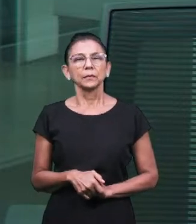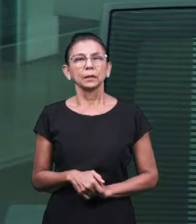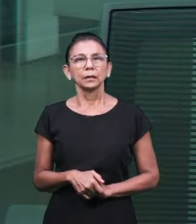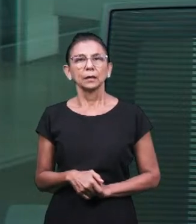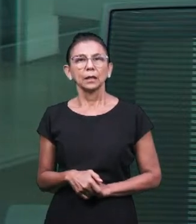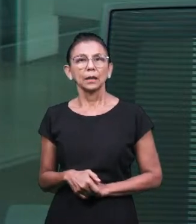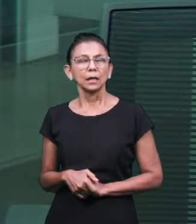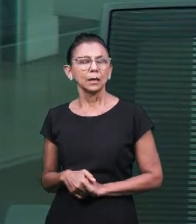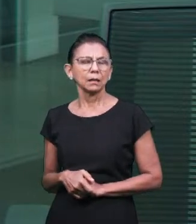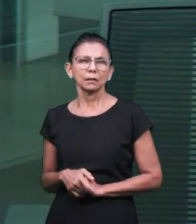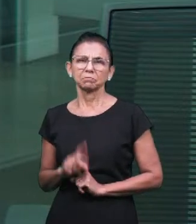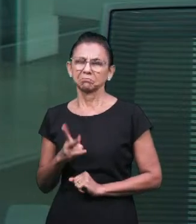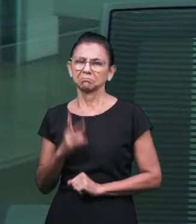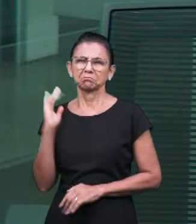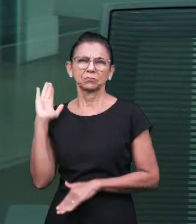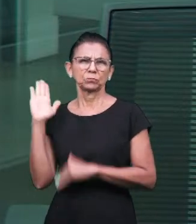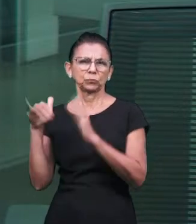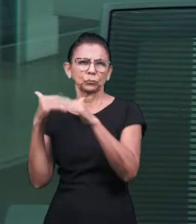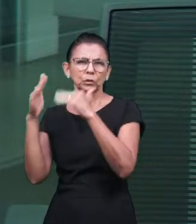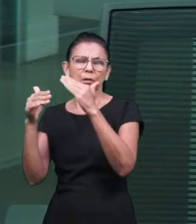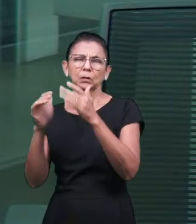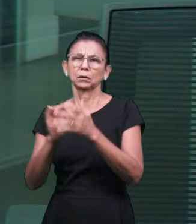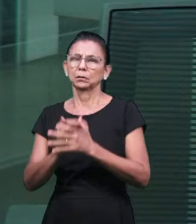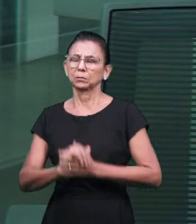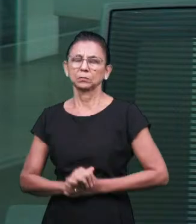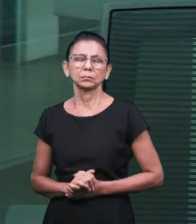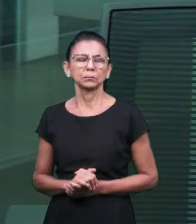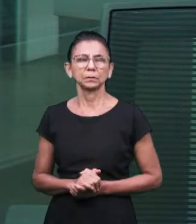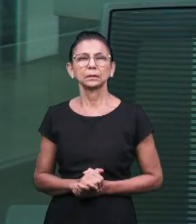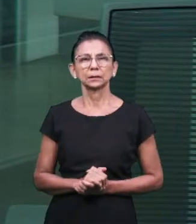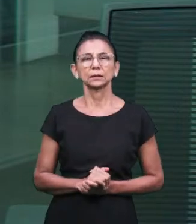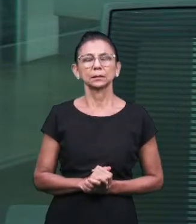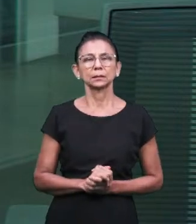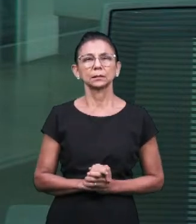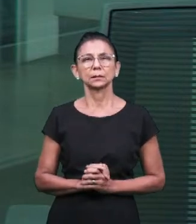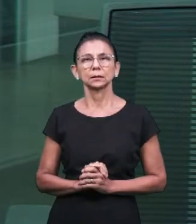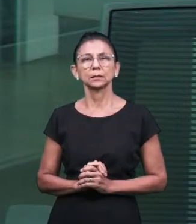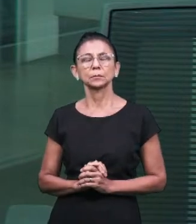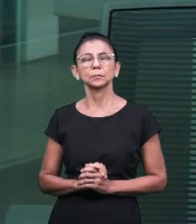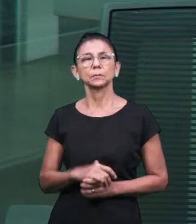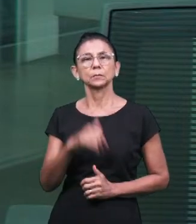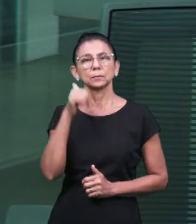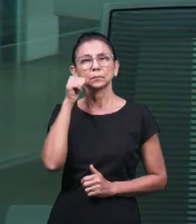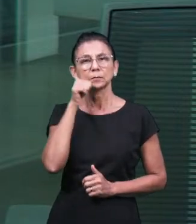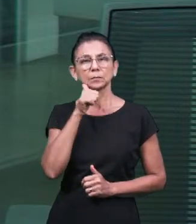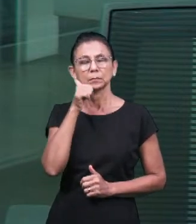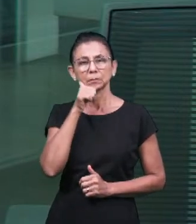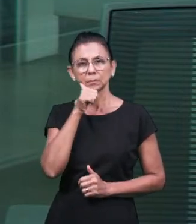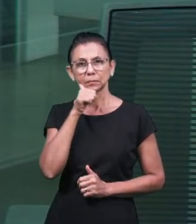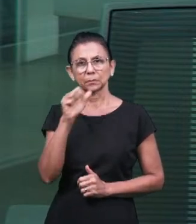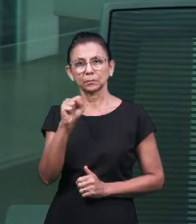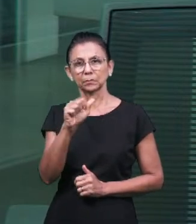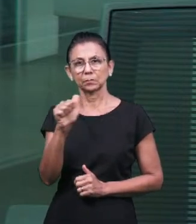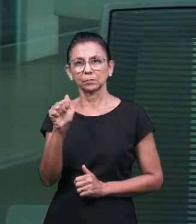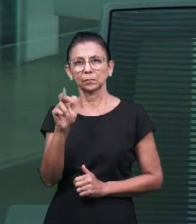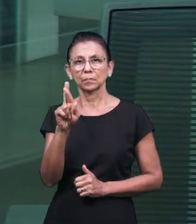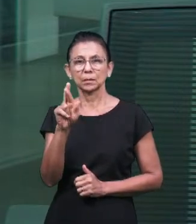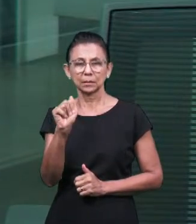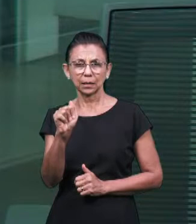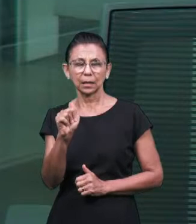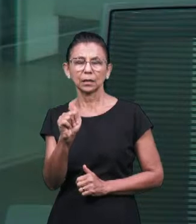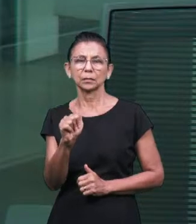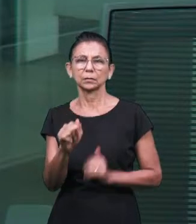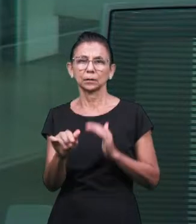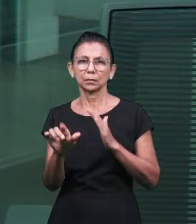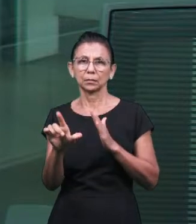muito dinâmica no trabalho com as mulheres, mesmo na igreja onde ela pertencia, a igreja